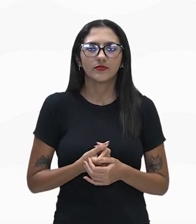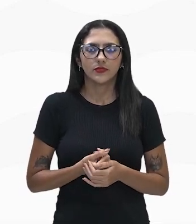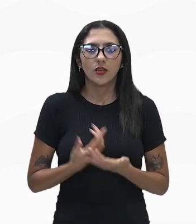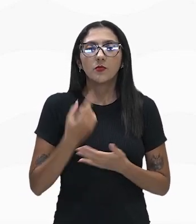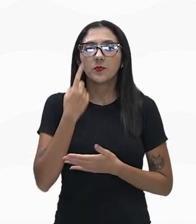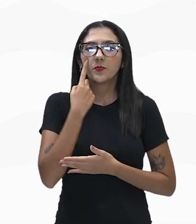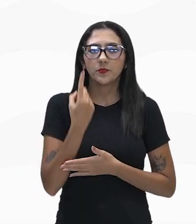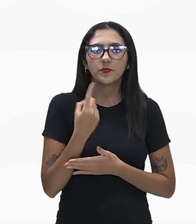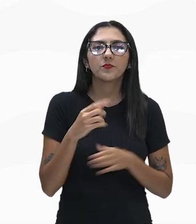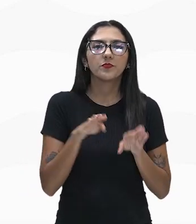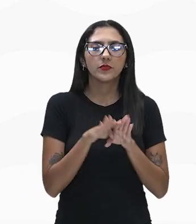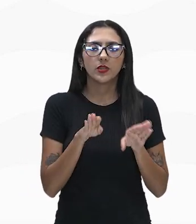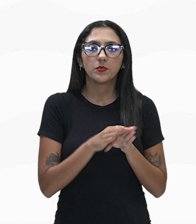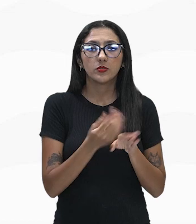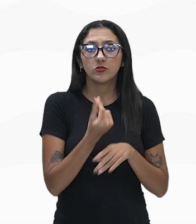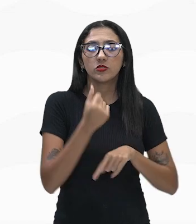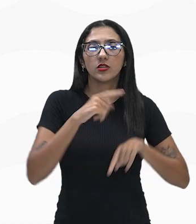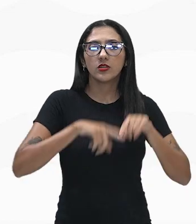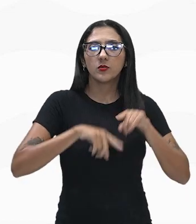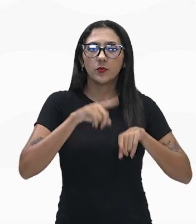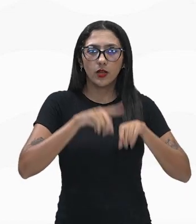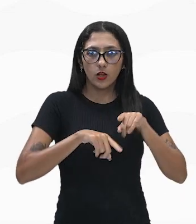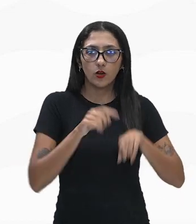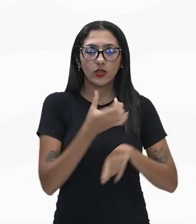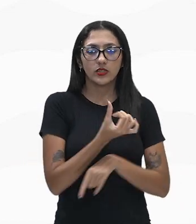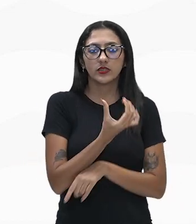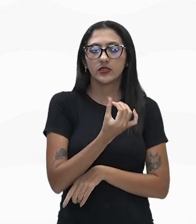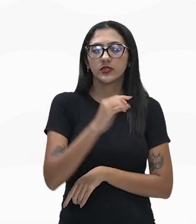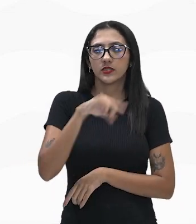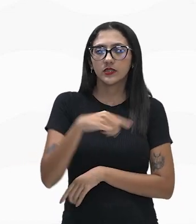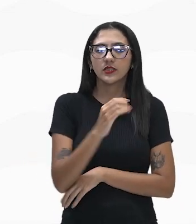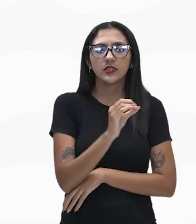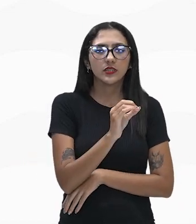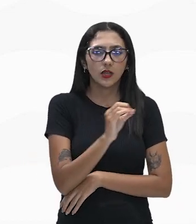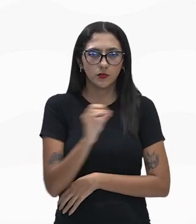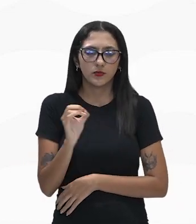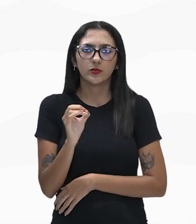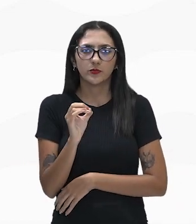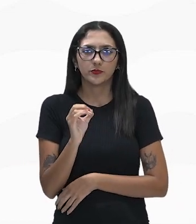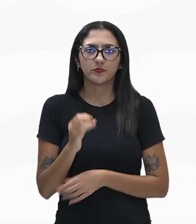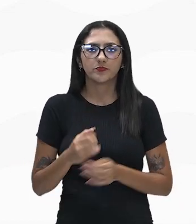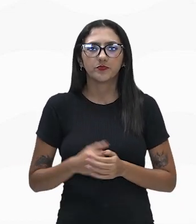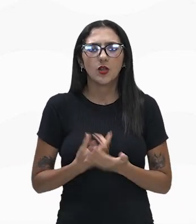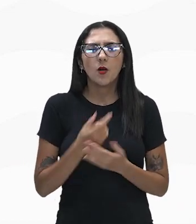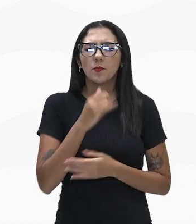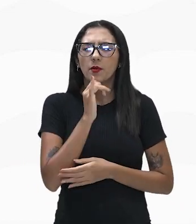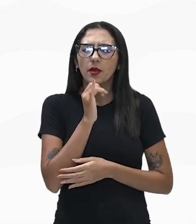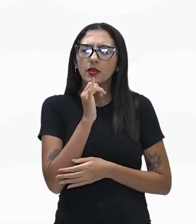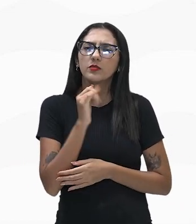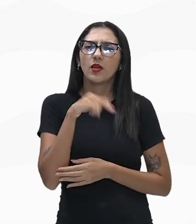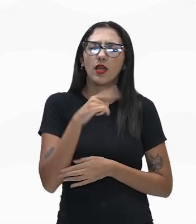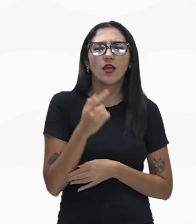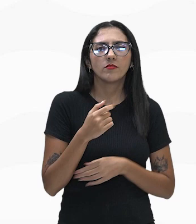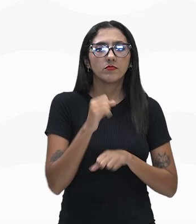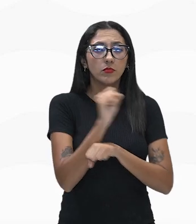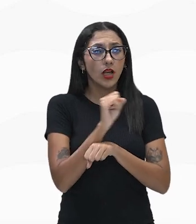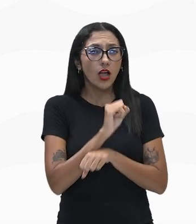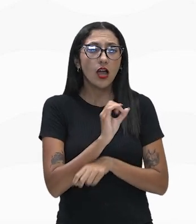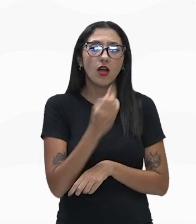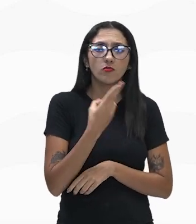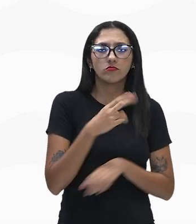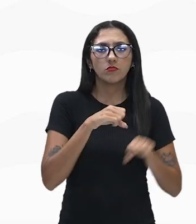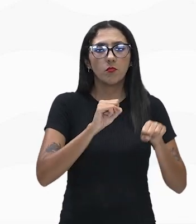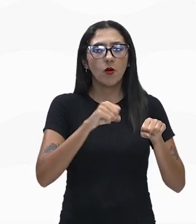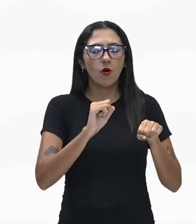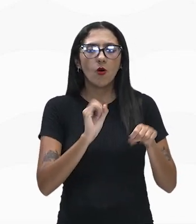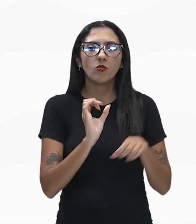totalizando aí R$ 60 mil. Quando a gente fala veículo, pode ser uma moto, pode ser um carro, pode